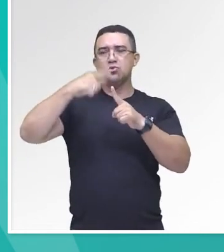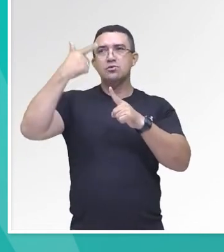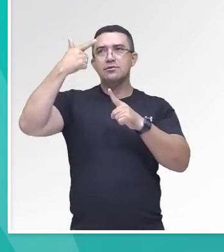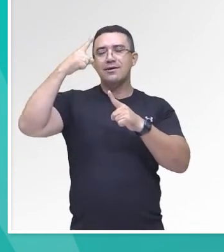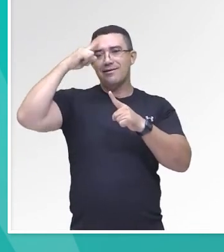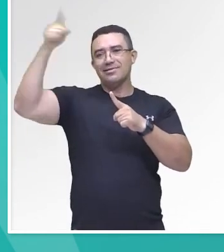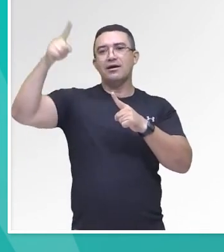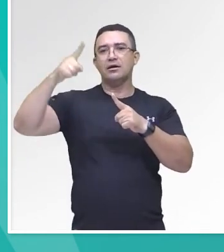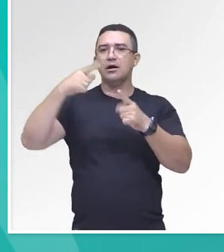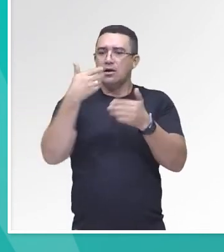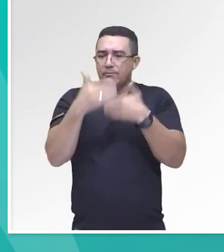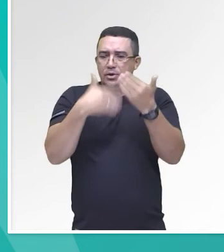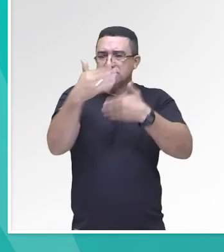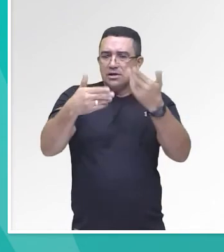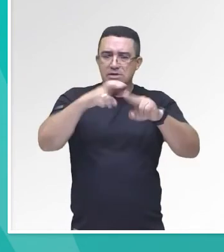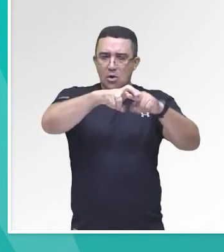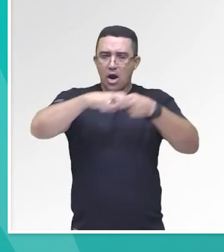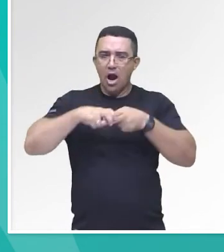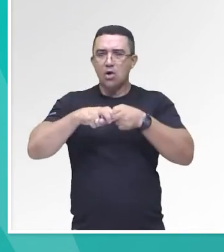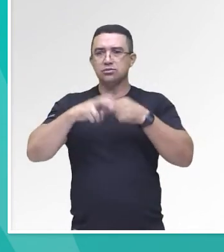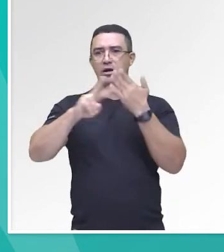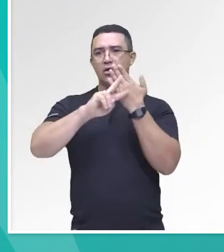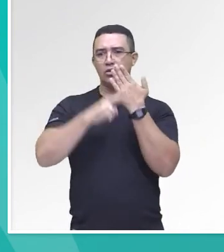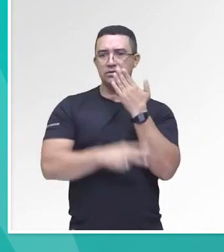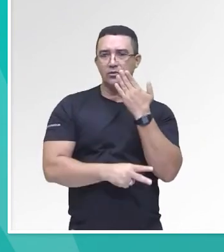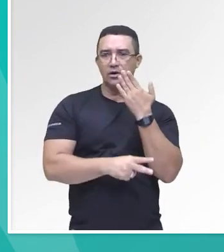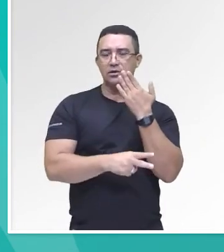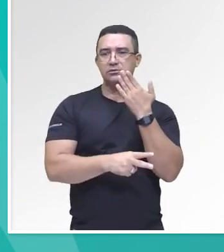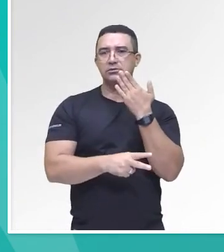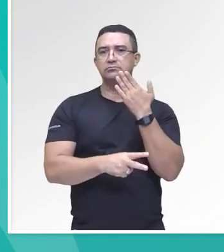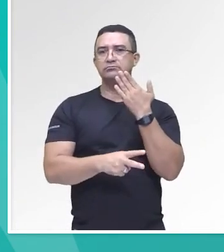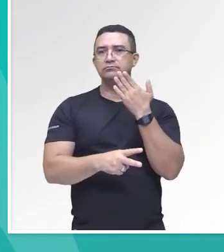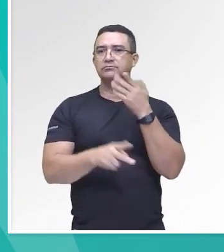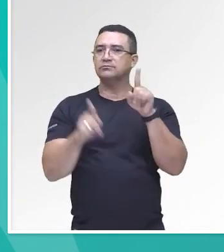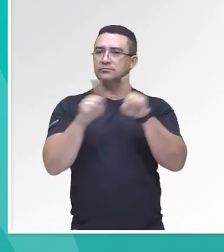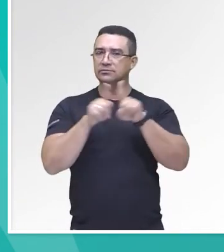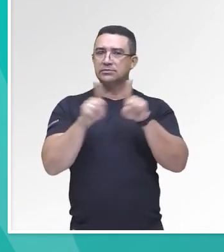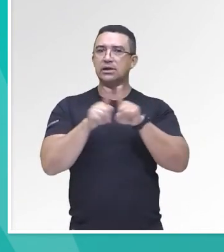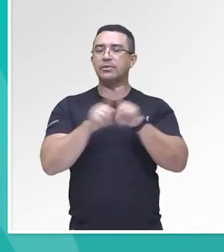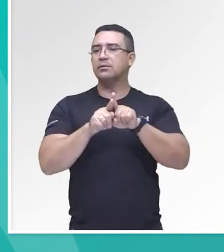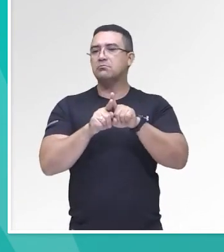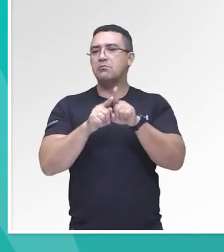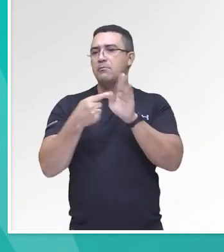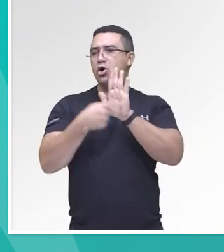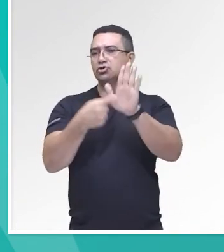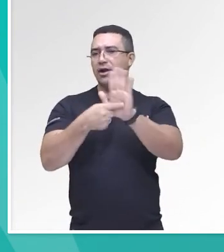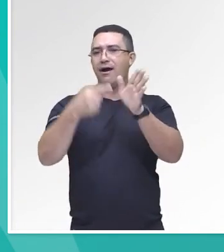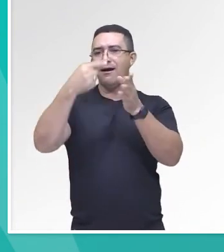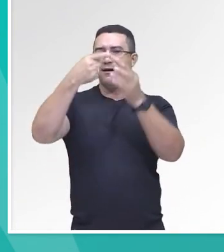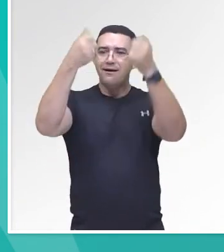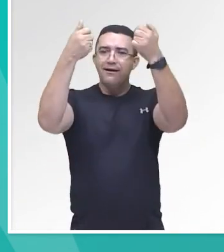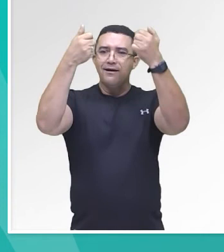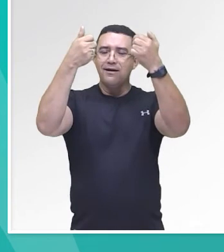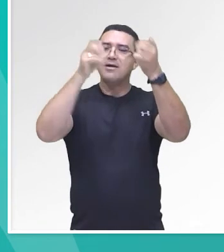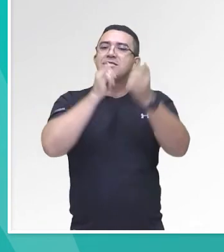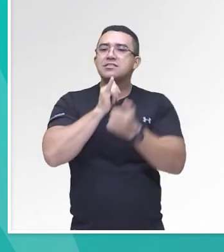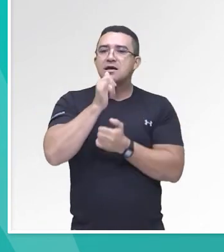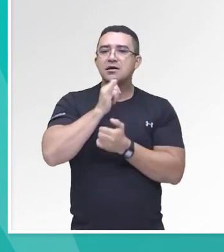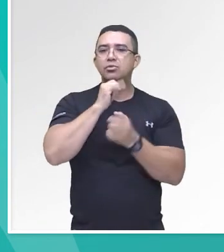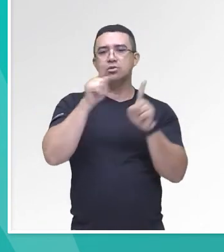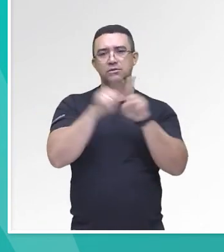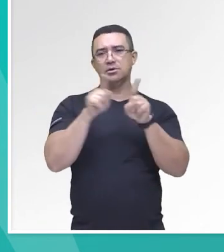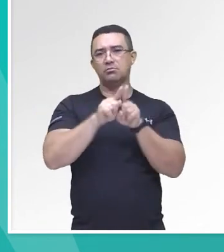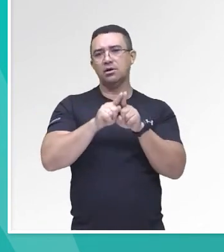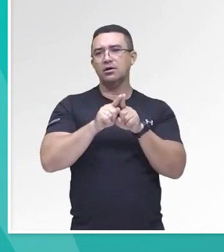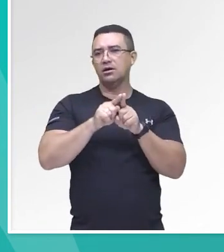o processo de causa e consequência, pode usar a questão da exemplificação, né? Pode utilizar essas maneiras